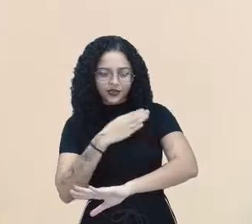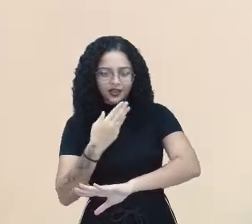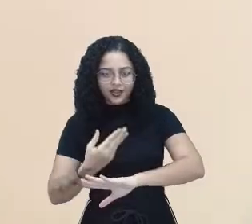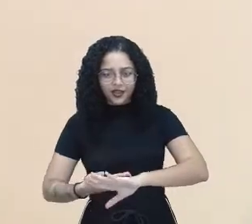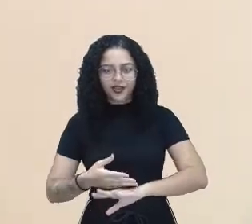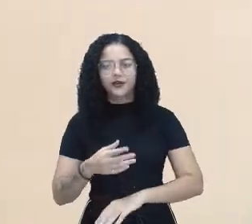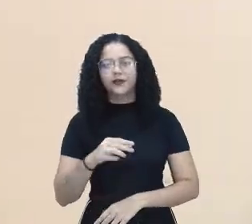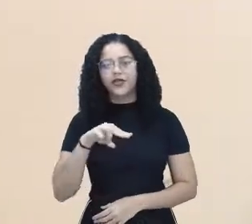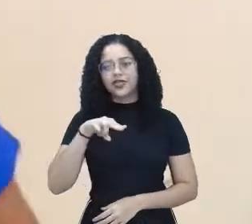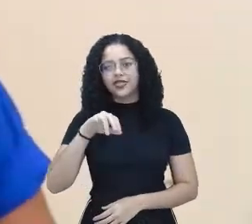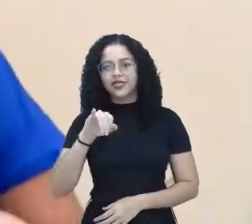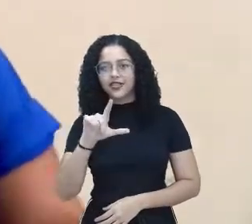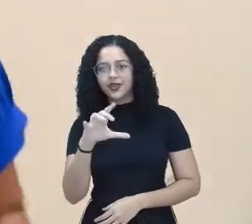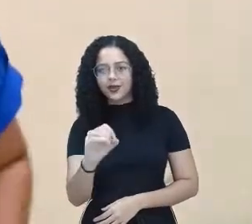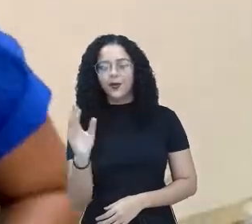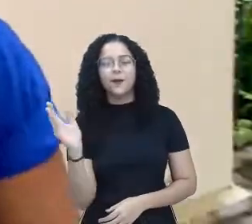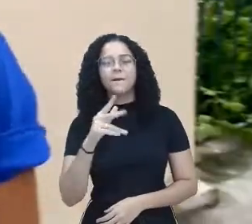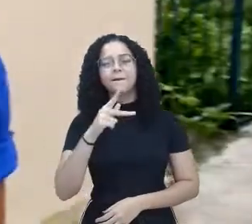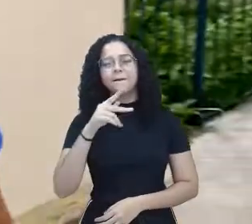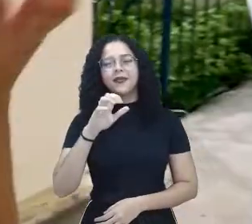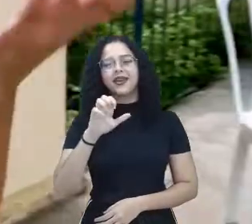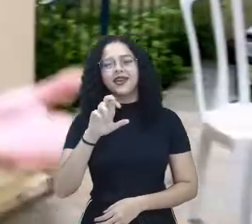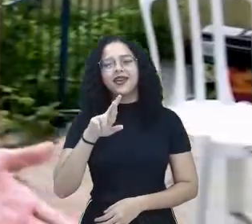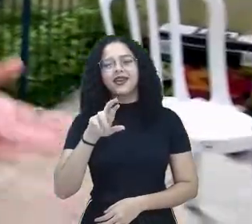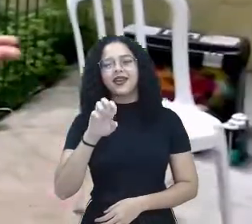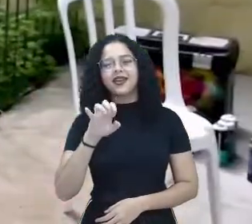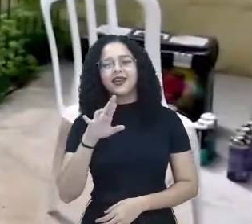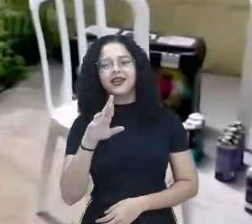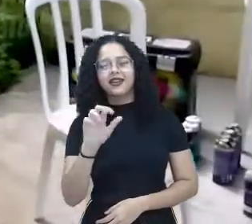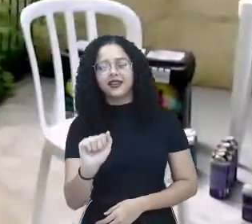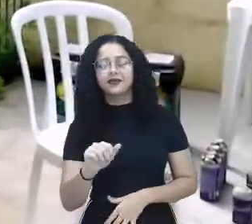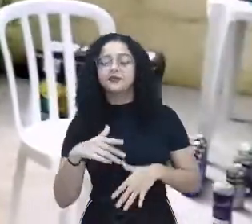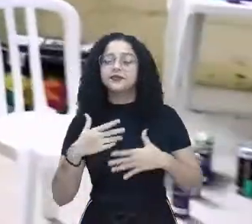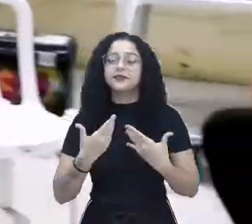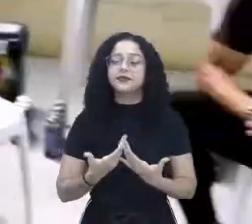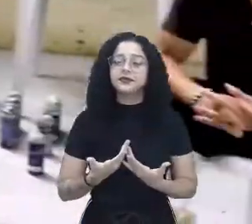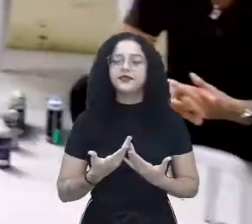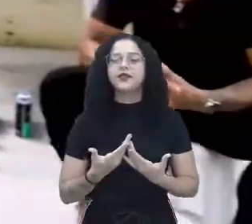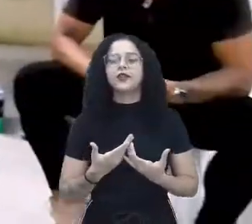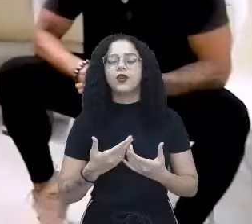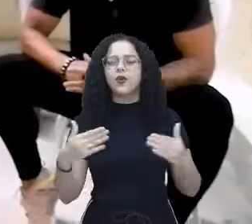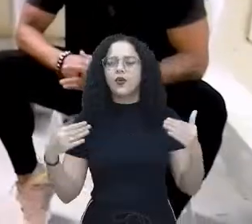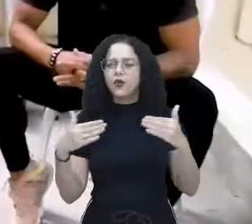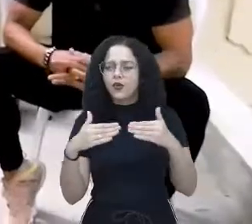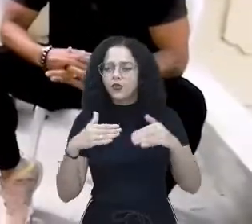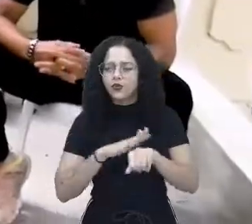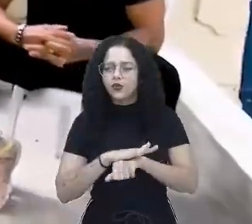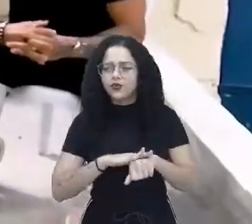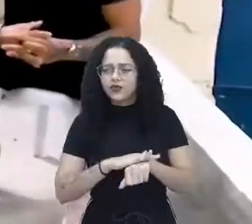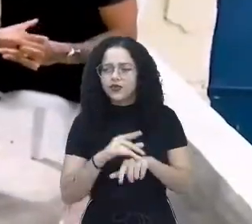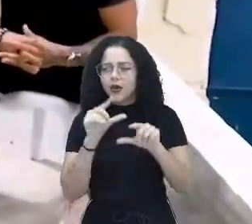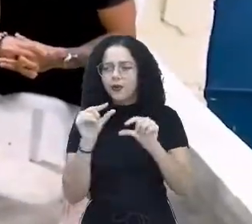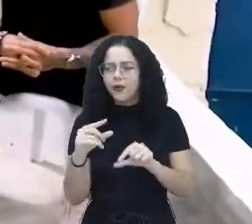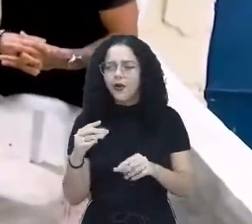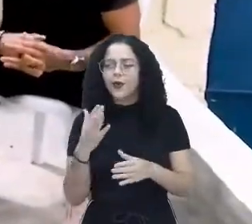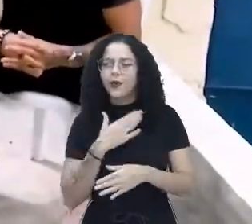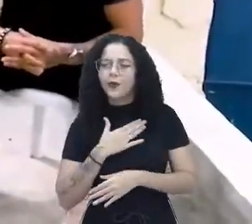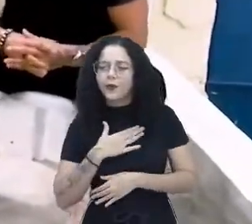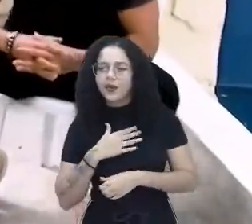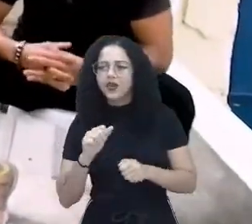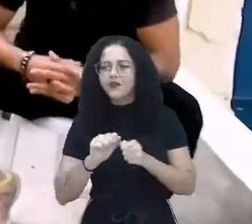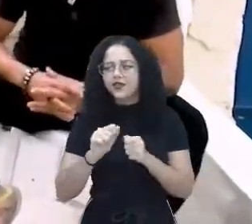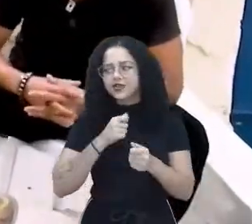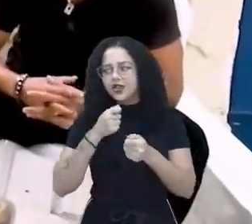Professor Nilo Pereira. E gentilmente concordou em conversar um pouco comigo, fazer